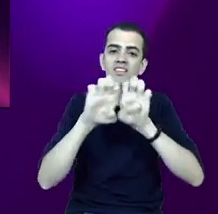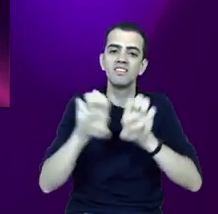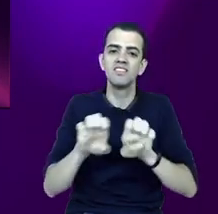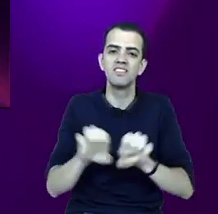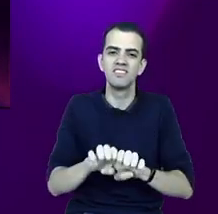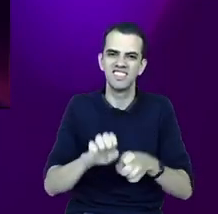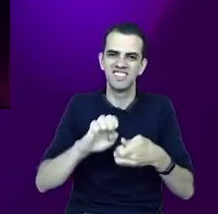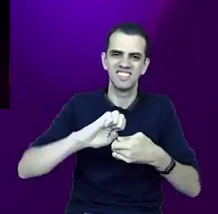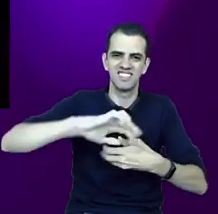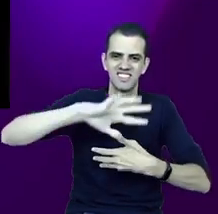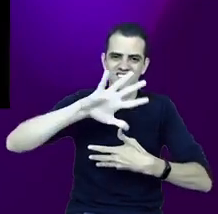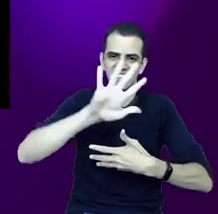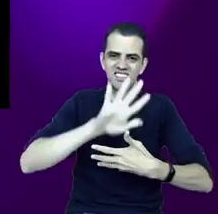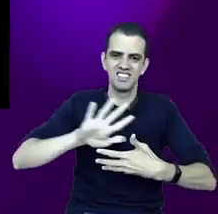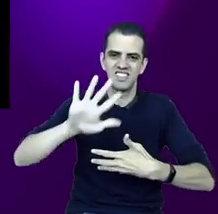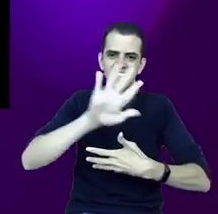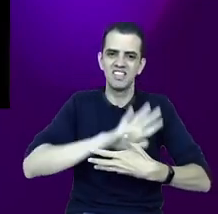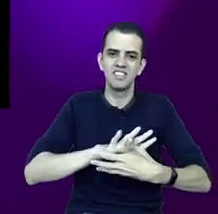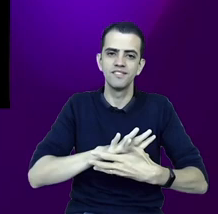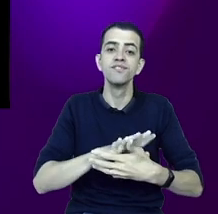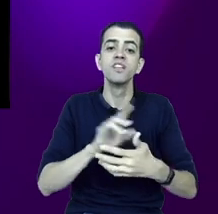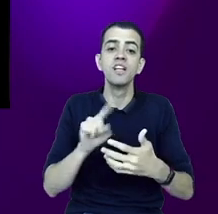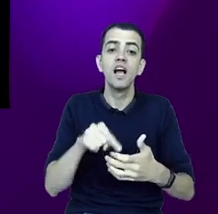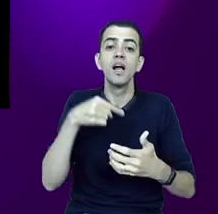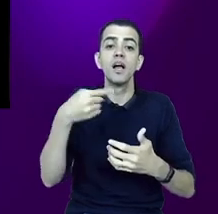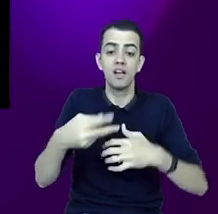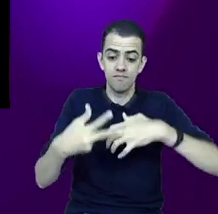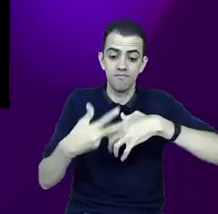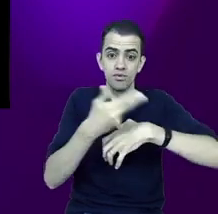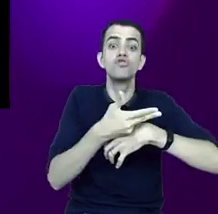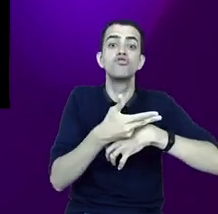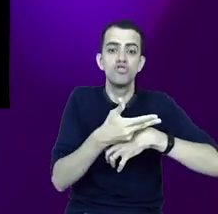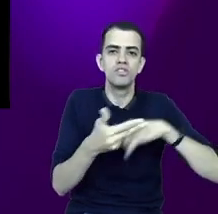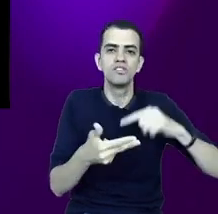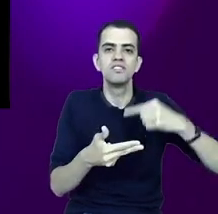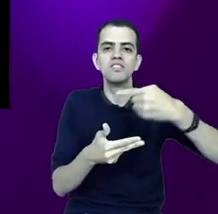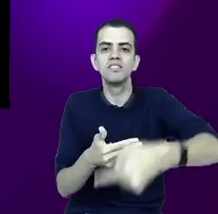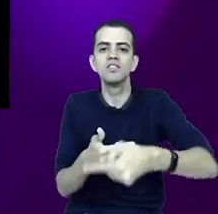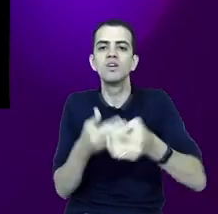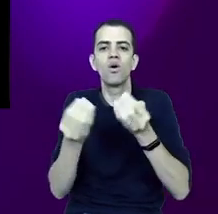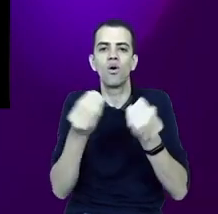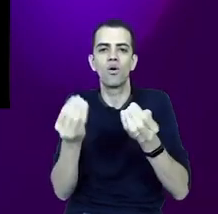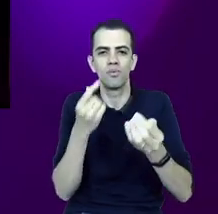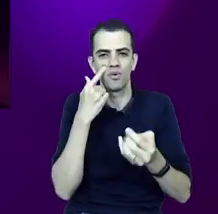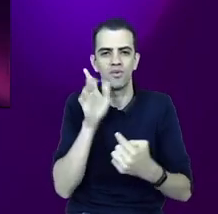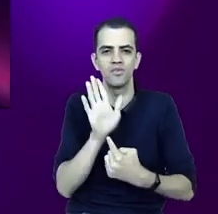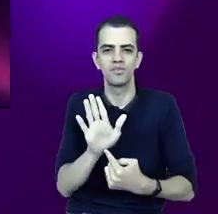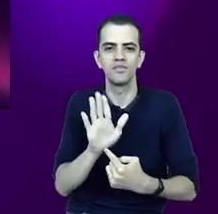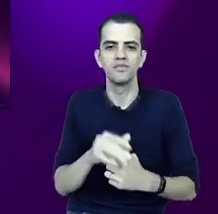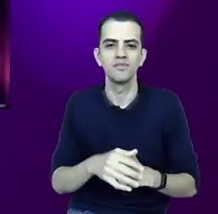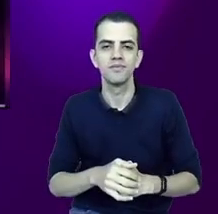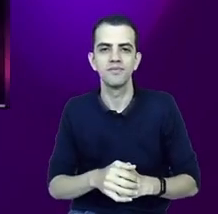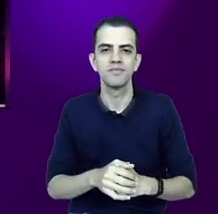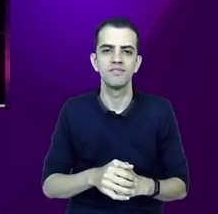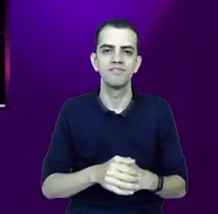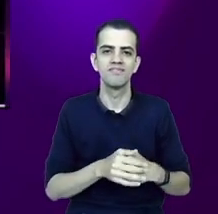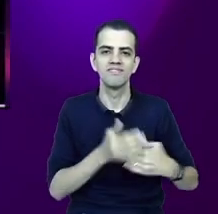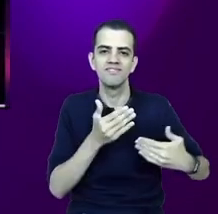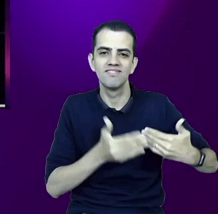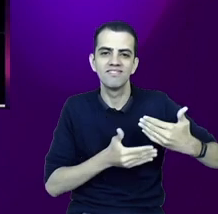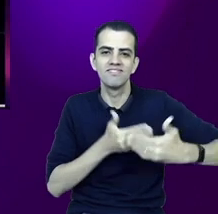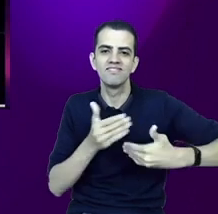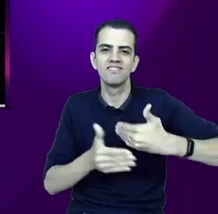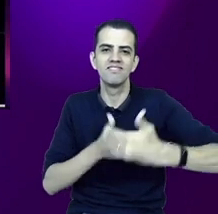definição de imagem é importante, esse é o efeito após a ressecção, mas essas sequências, além da